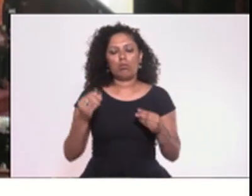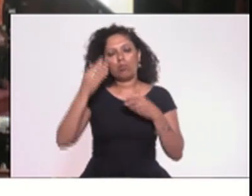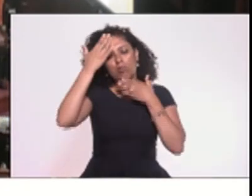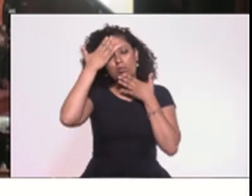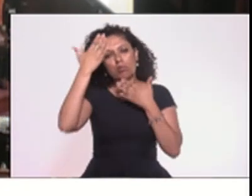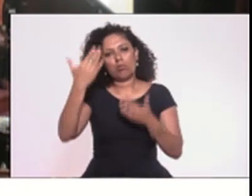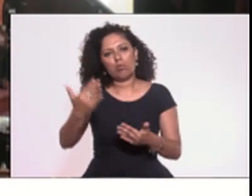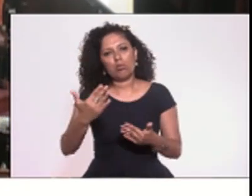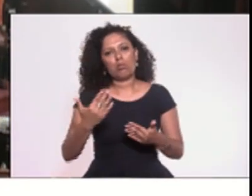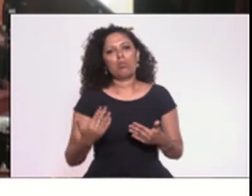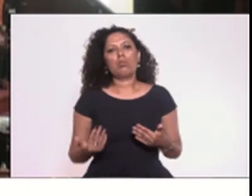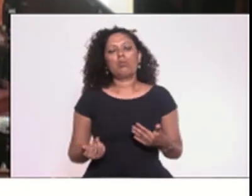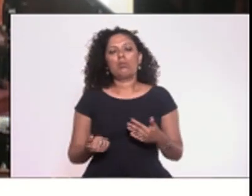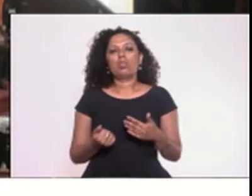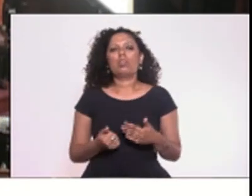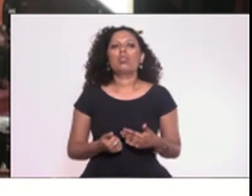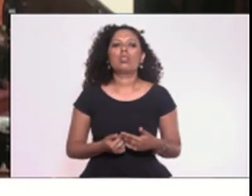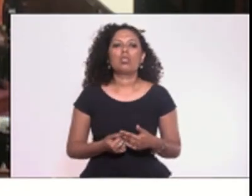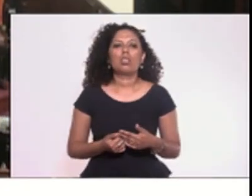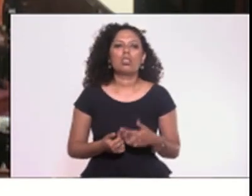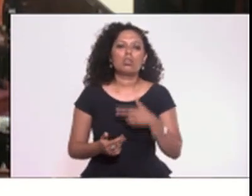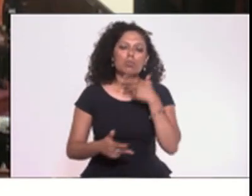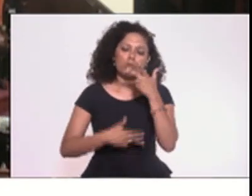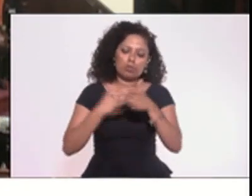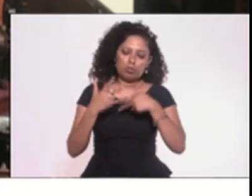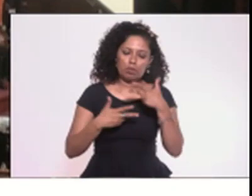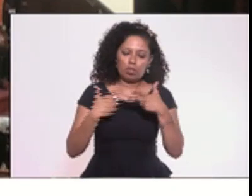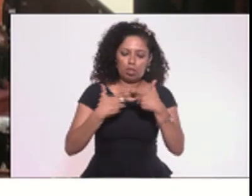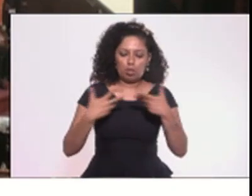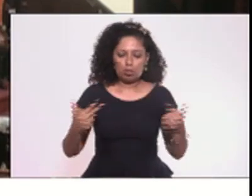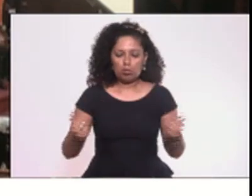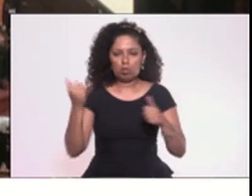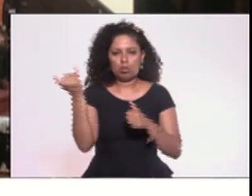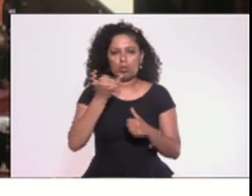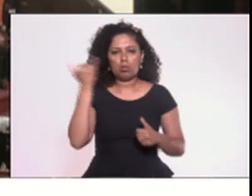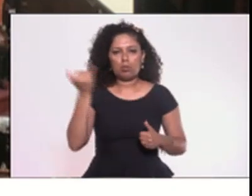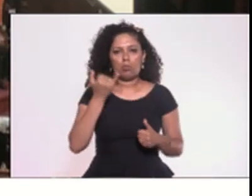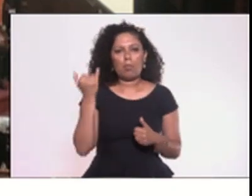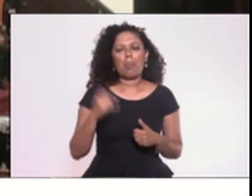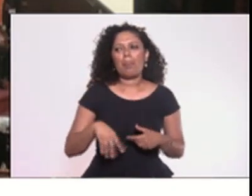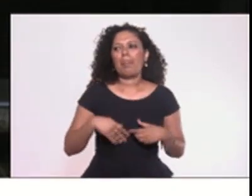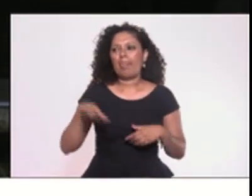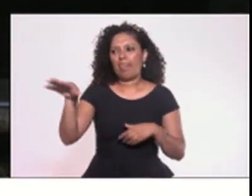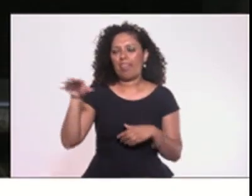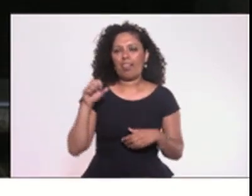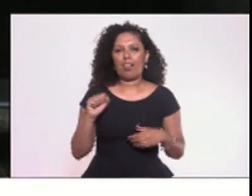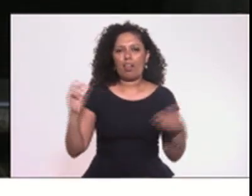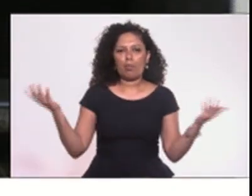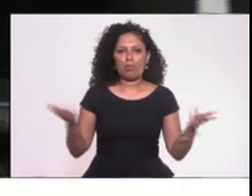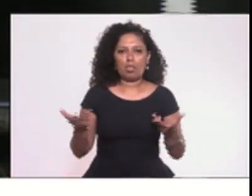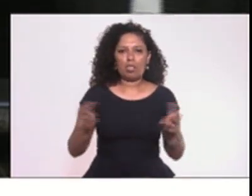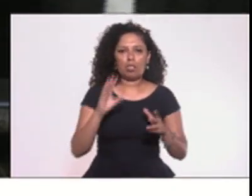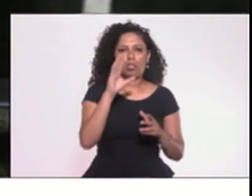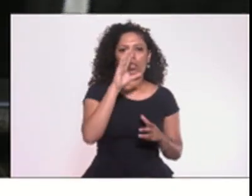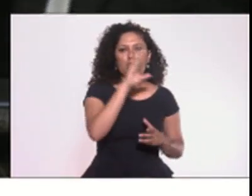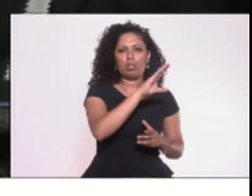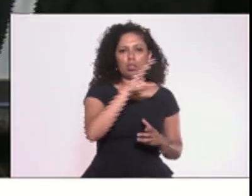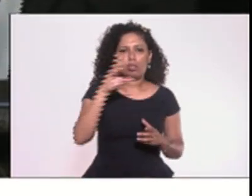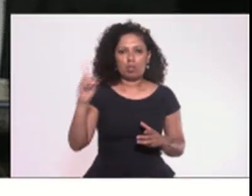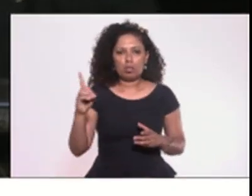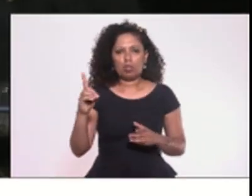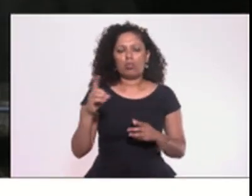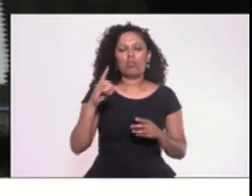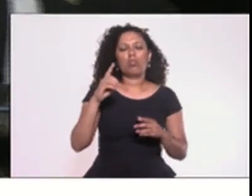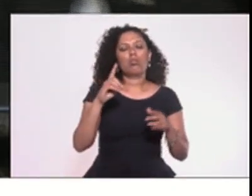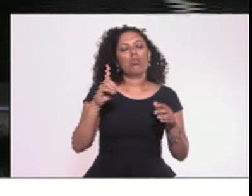depois seguir e também referências de publicações importantes. Eu vou passar a palavra agora para a coordenadora do Green Rio e